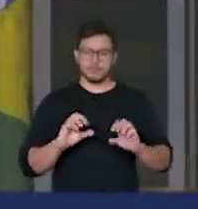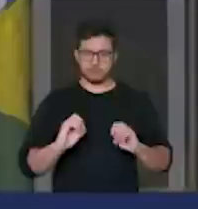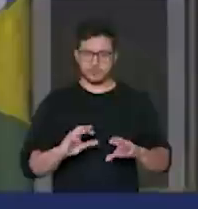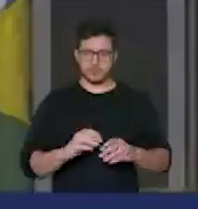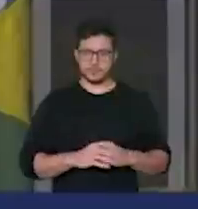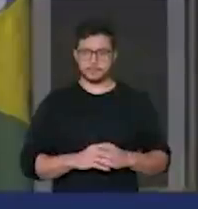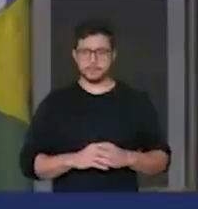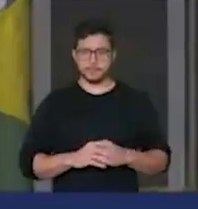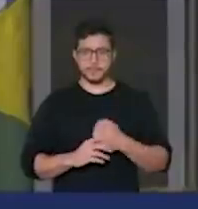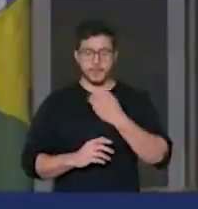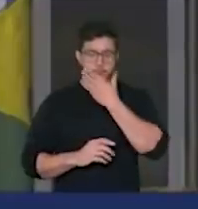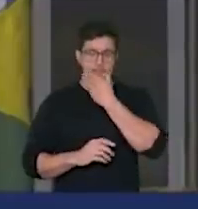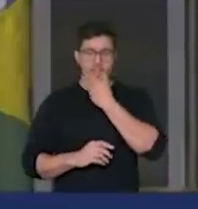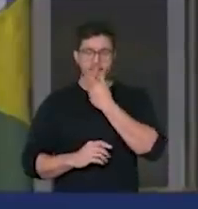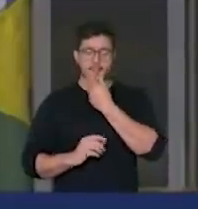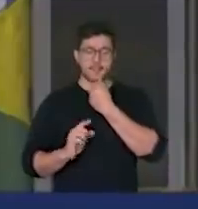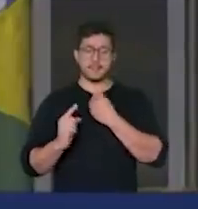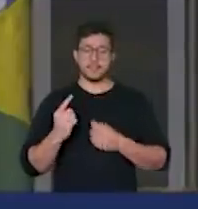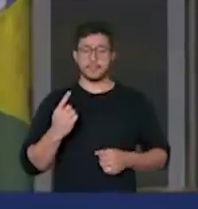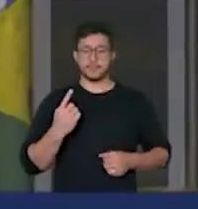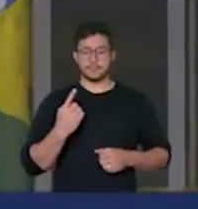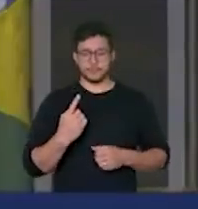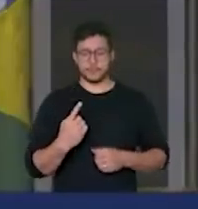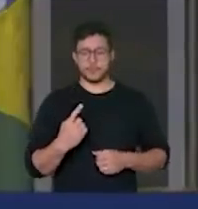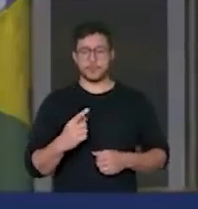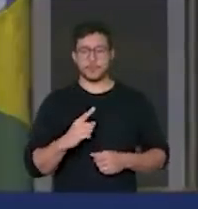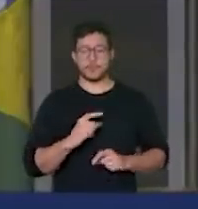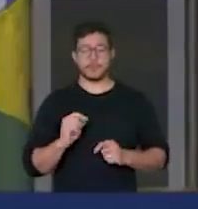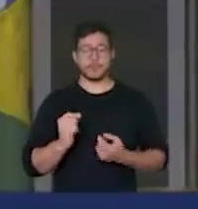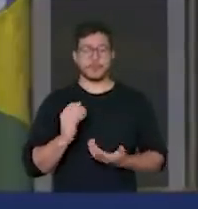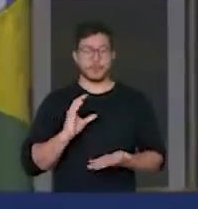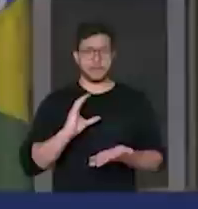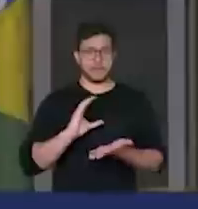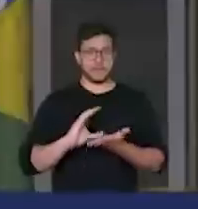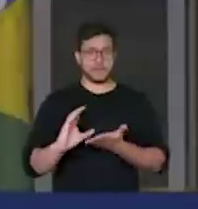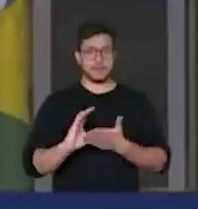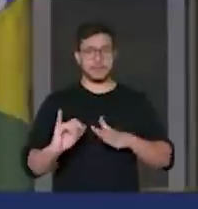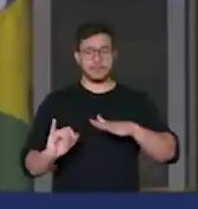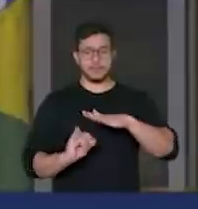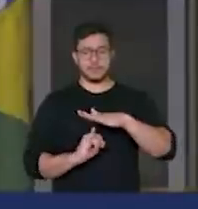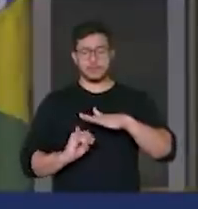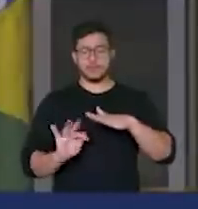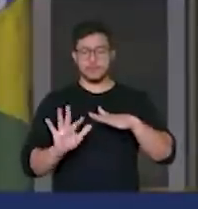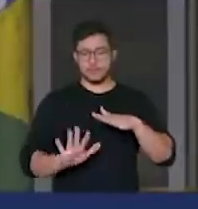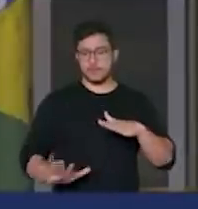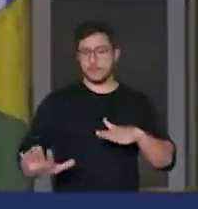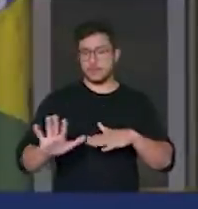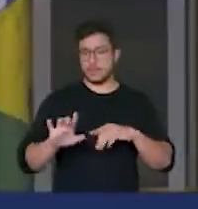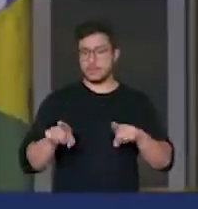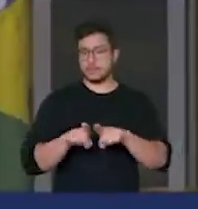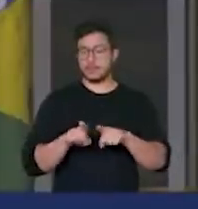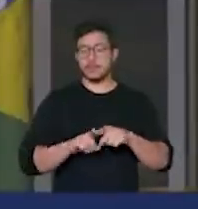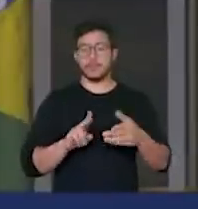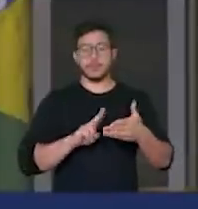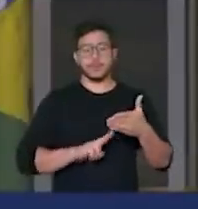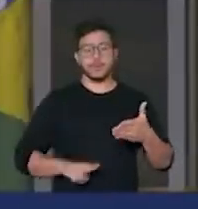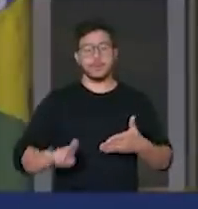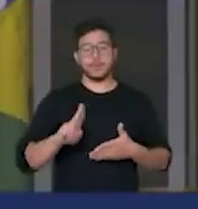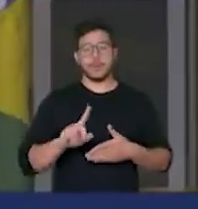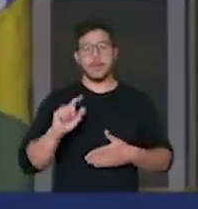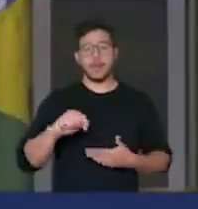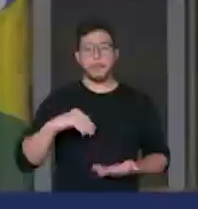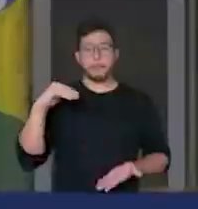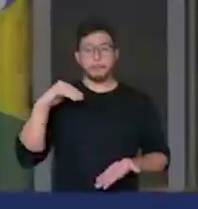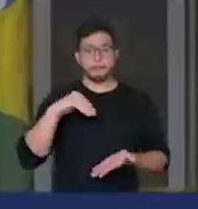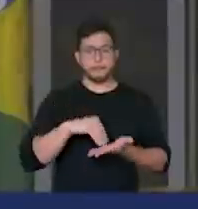por diversos membros. Uma delas prevê que o investimento nos institutos federais e nas universidades federais tem de ser, no